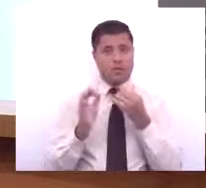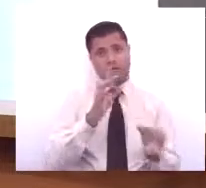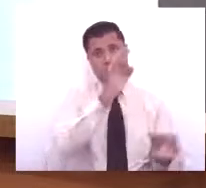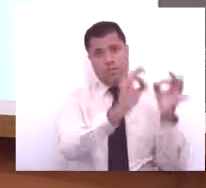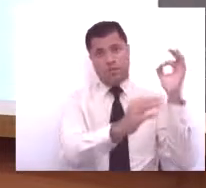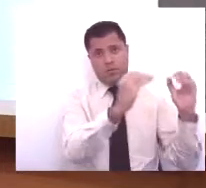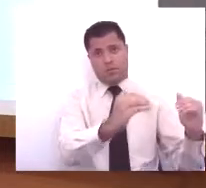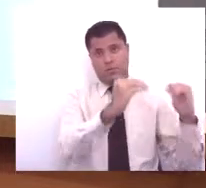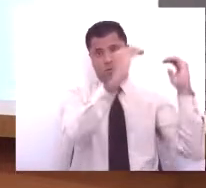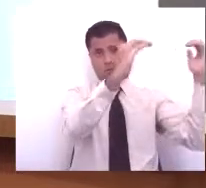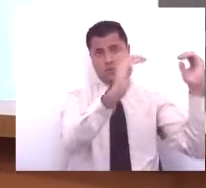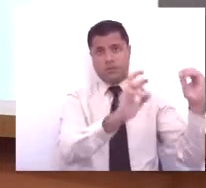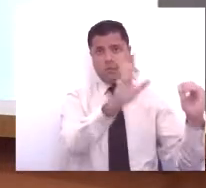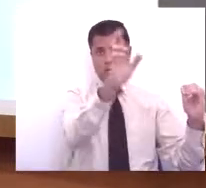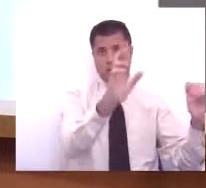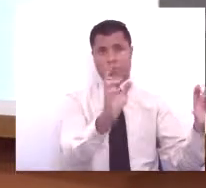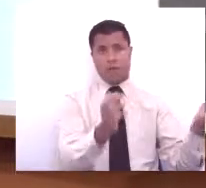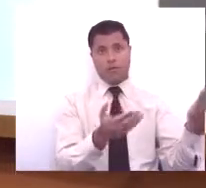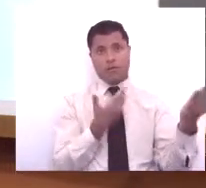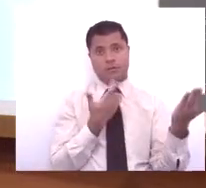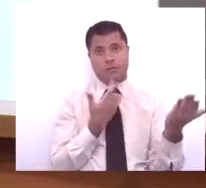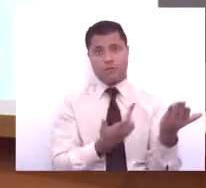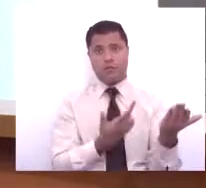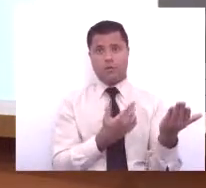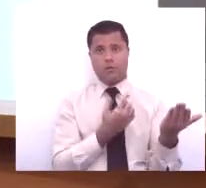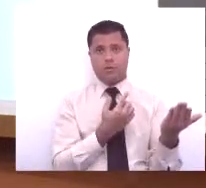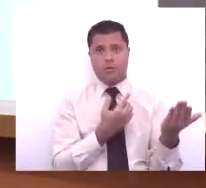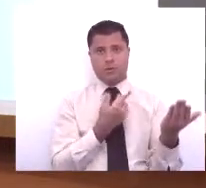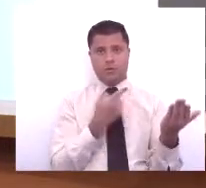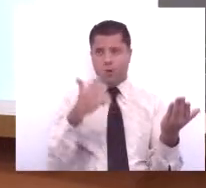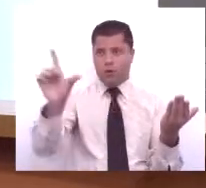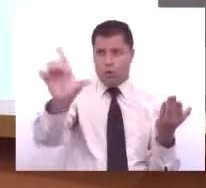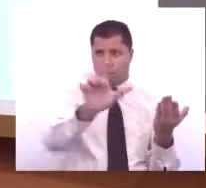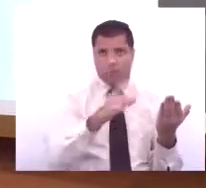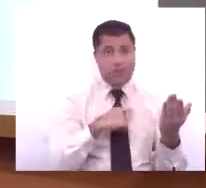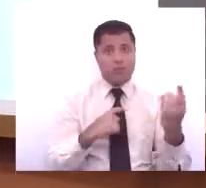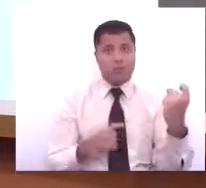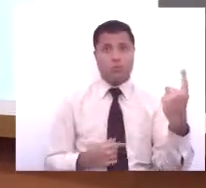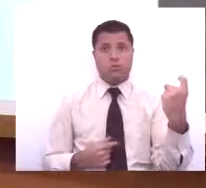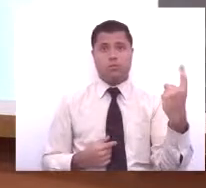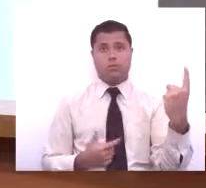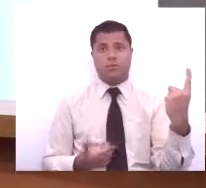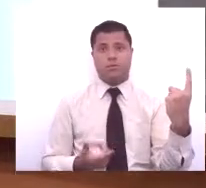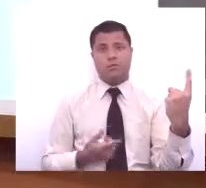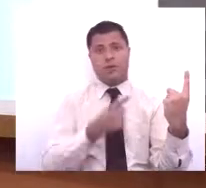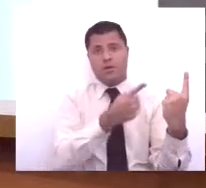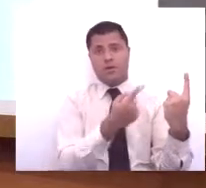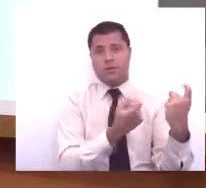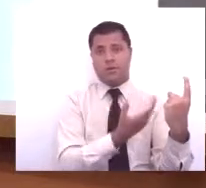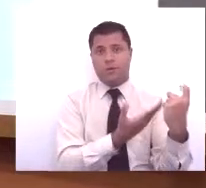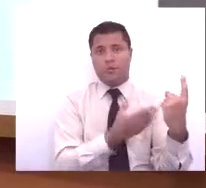Superior Eleitoral, aliás, o único que teve a ficha limpa,